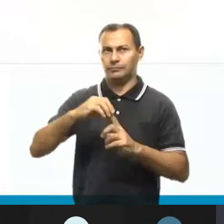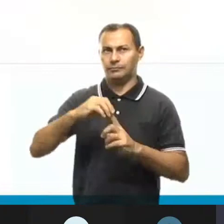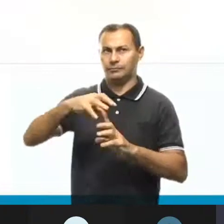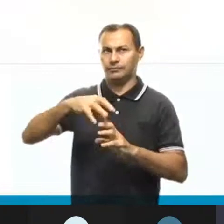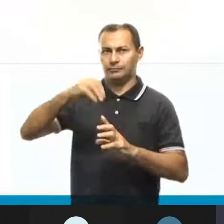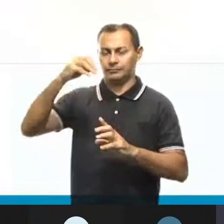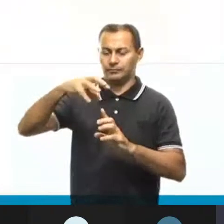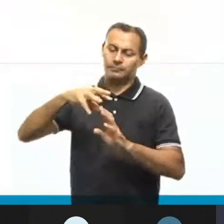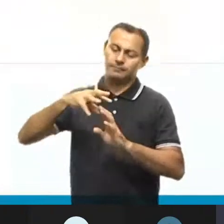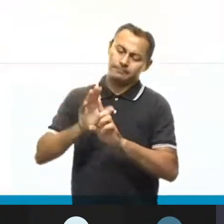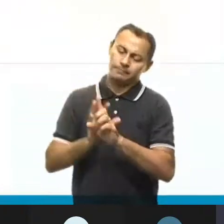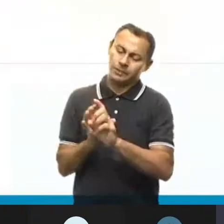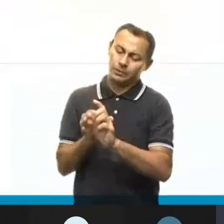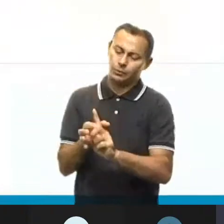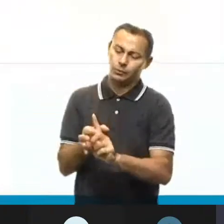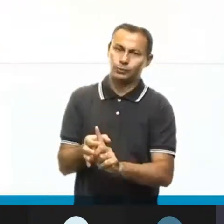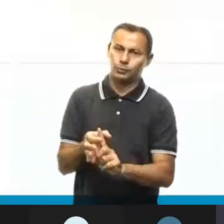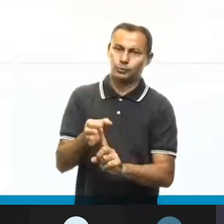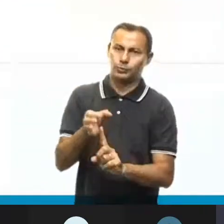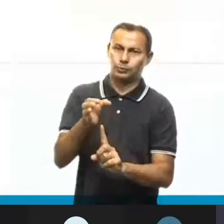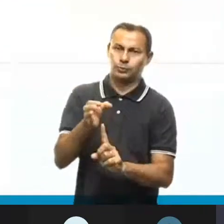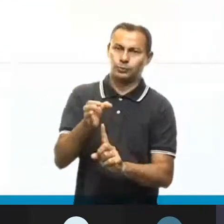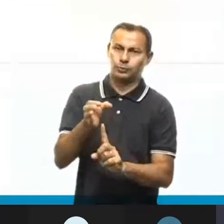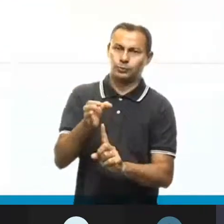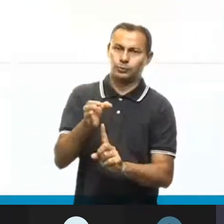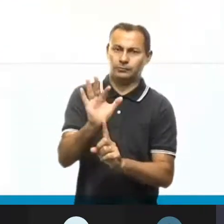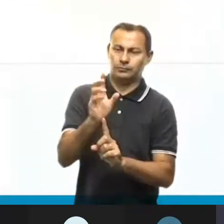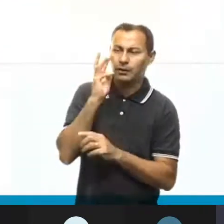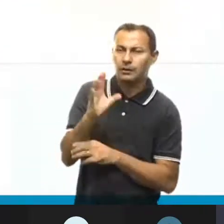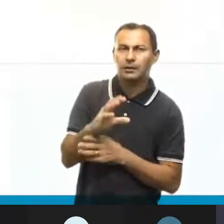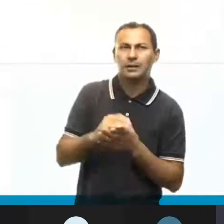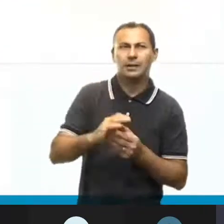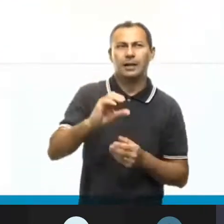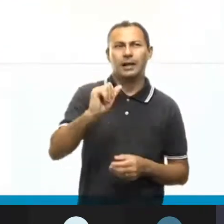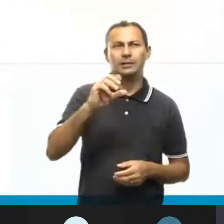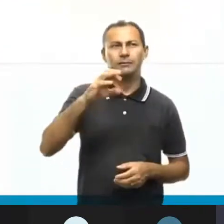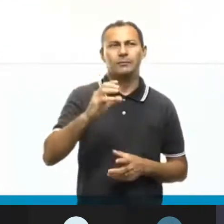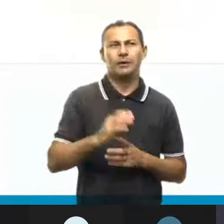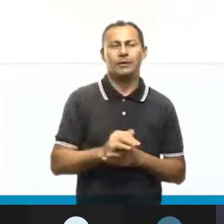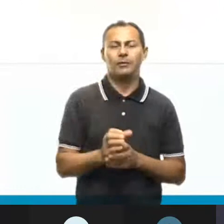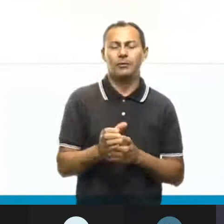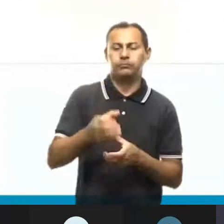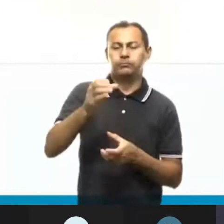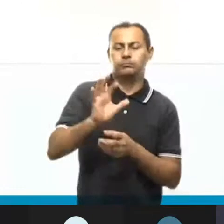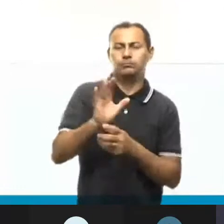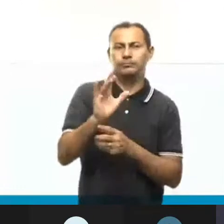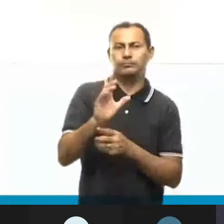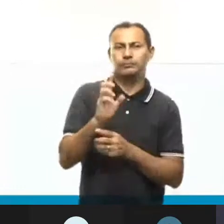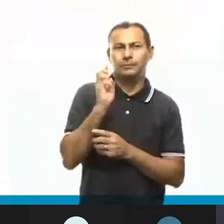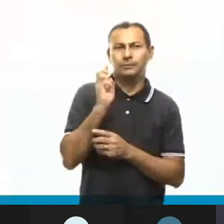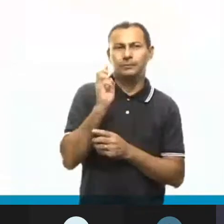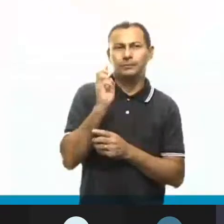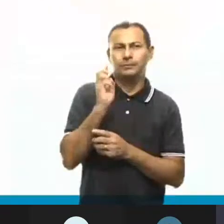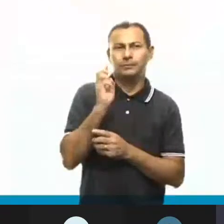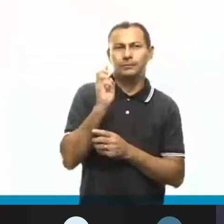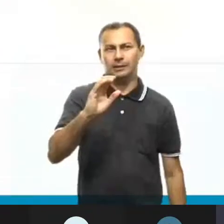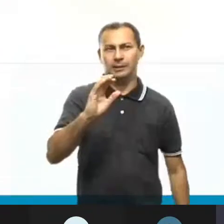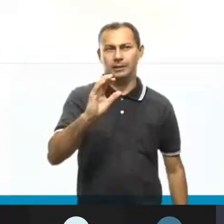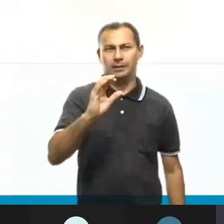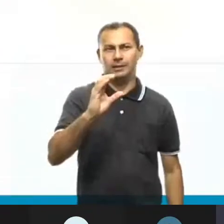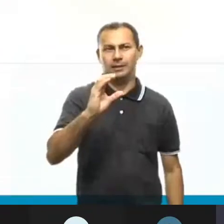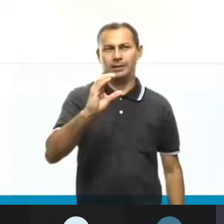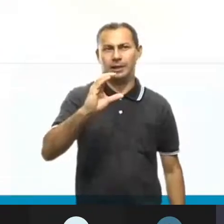especializações da membrana apical, nós também encontramos aqui as células caliciformes. Essa aqui, ó, é uma célula caliciforme,